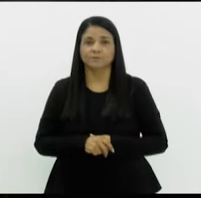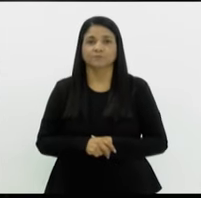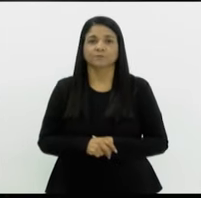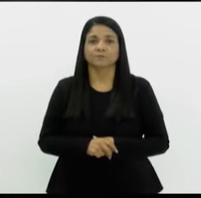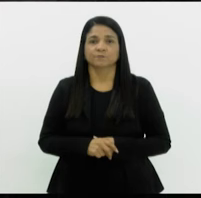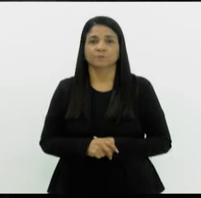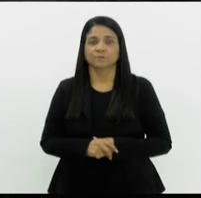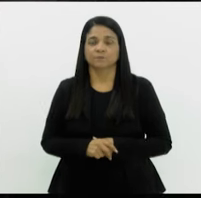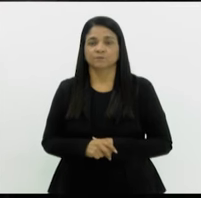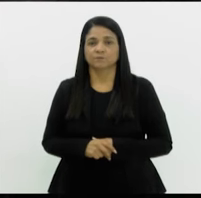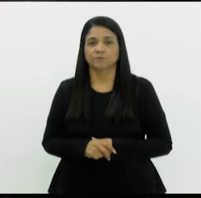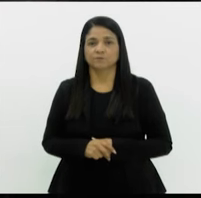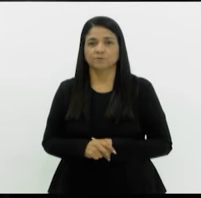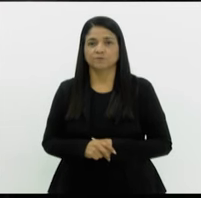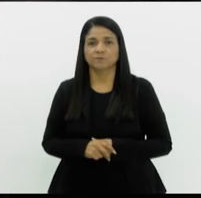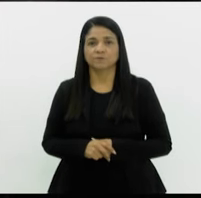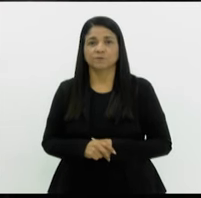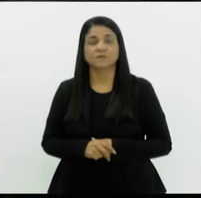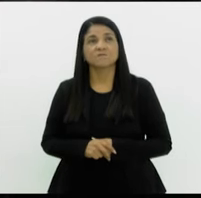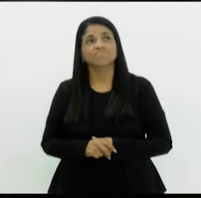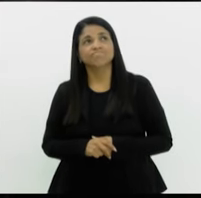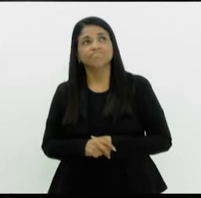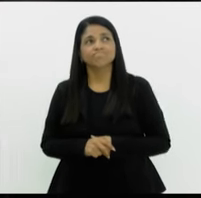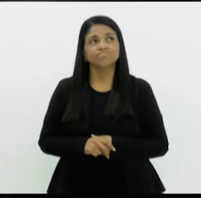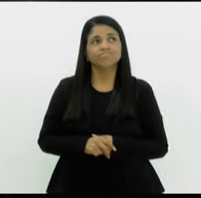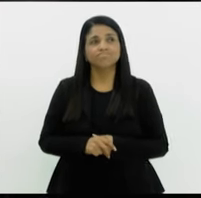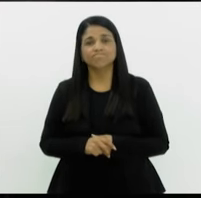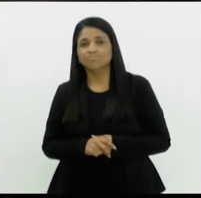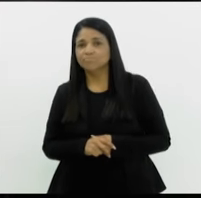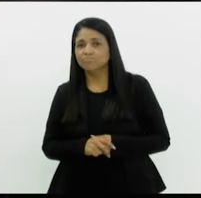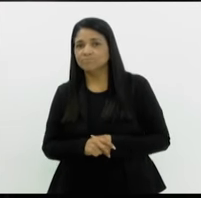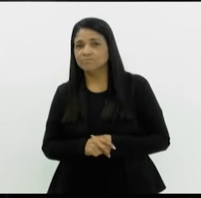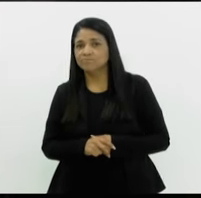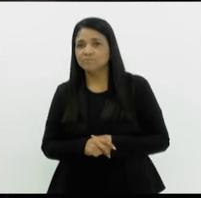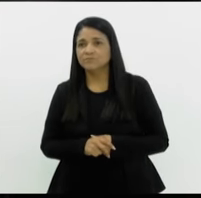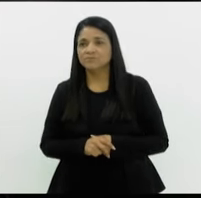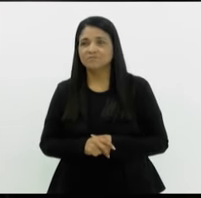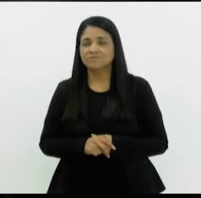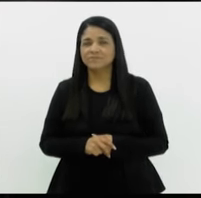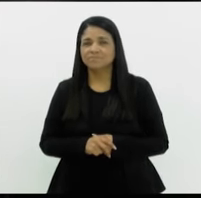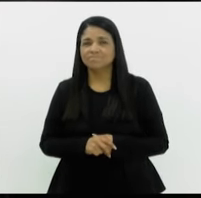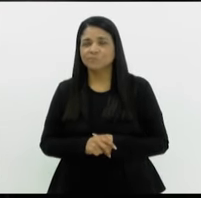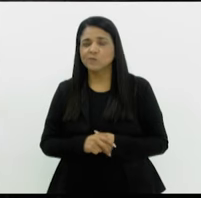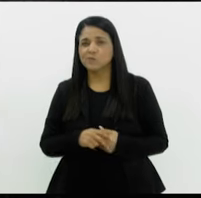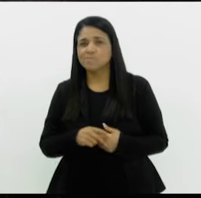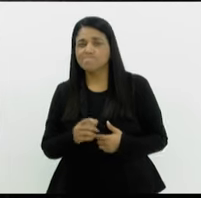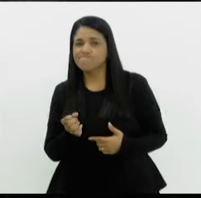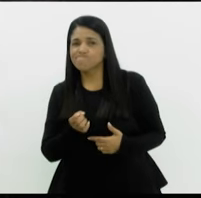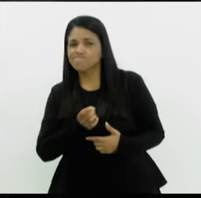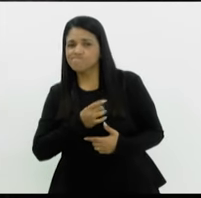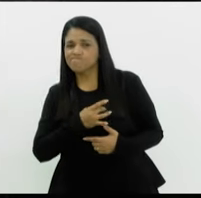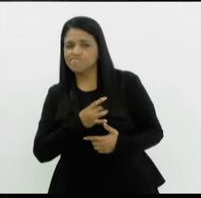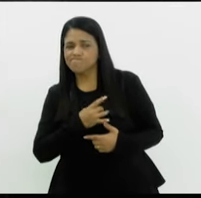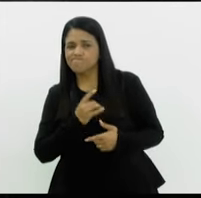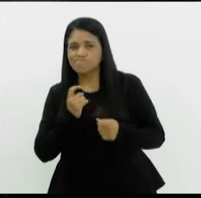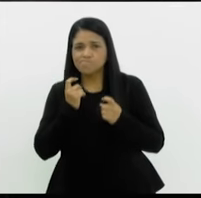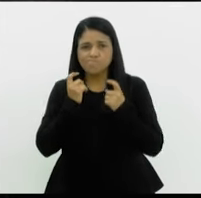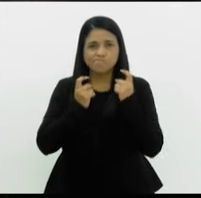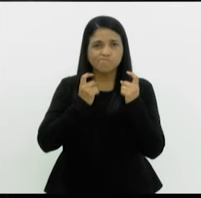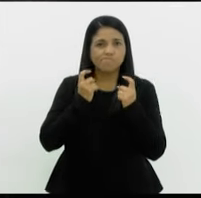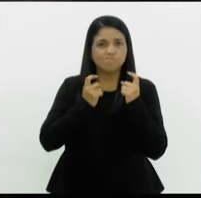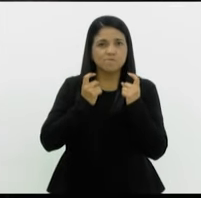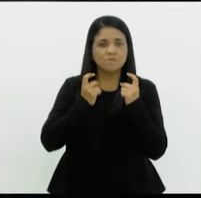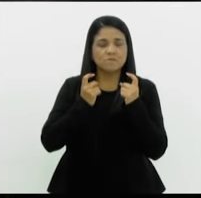Então, a gente fica assim cada vez mais temeroso,